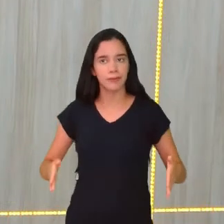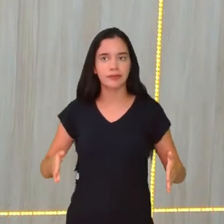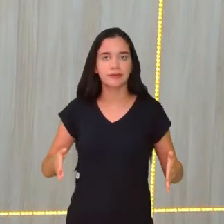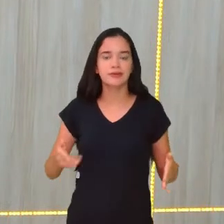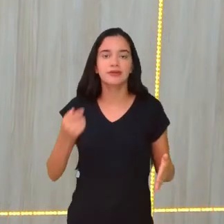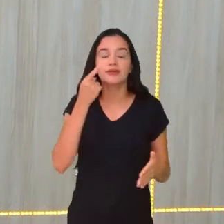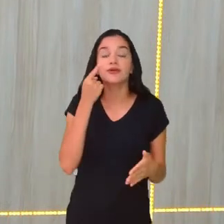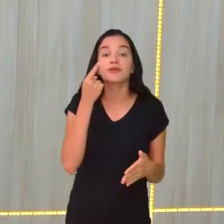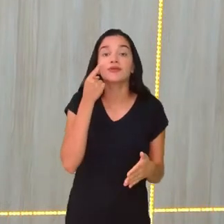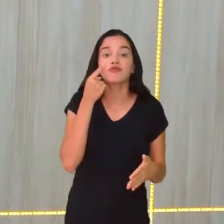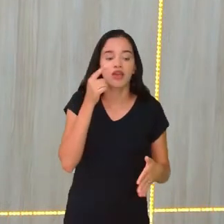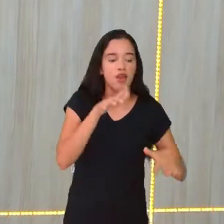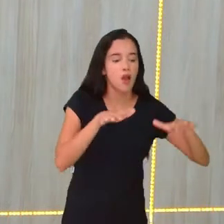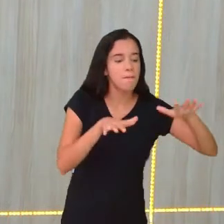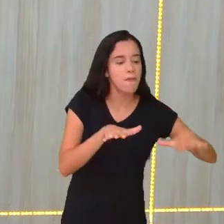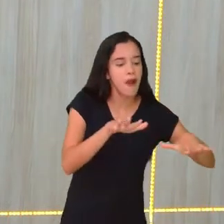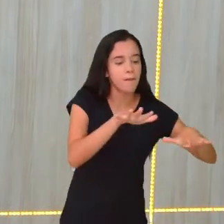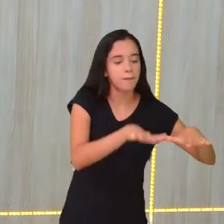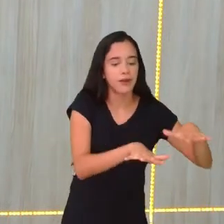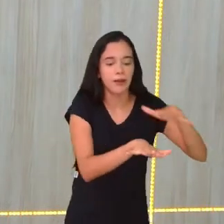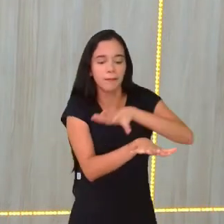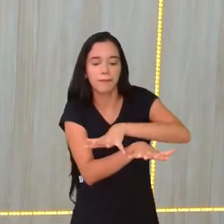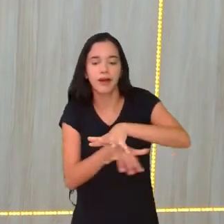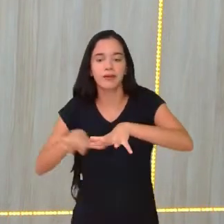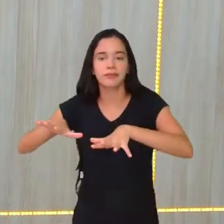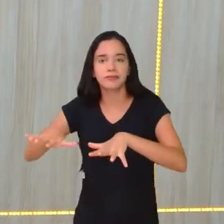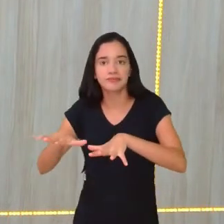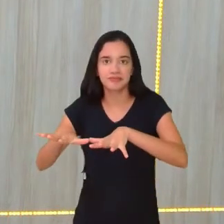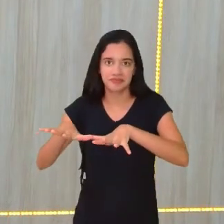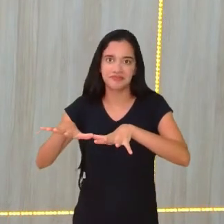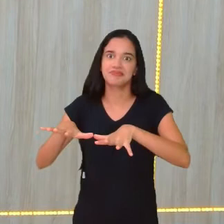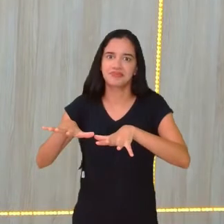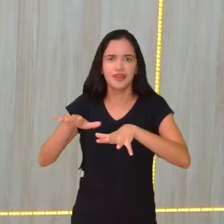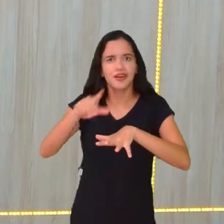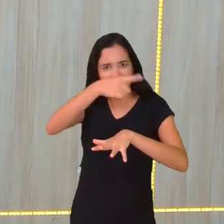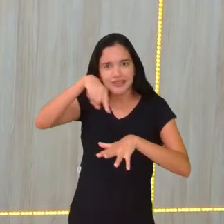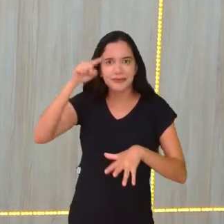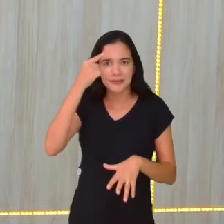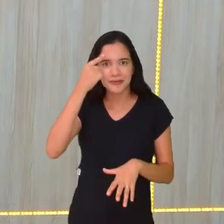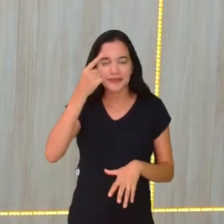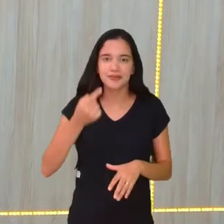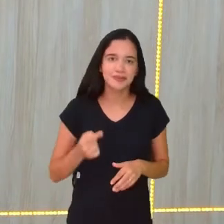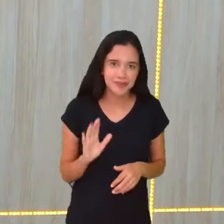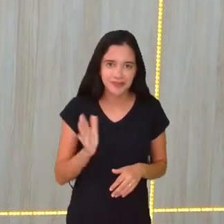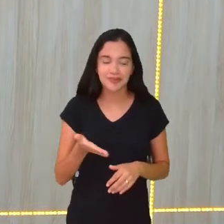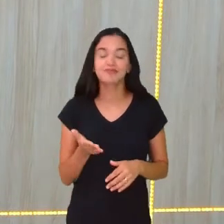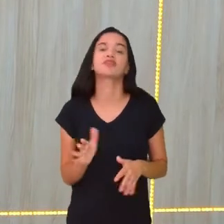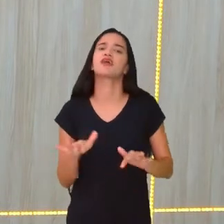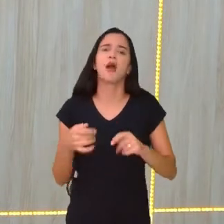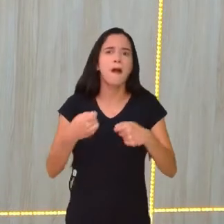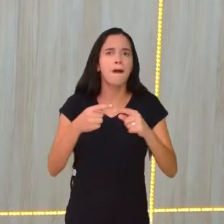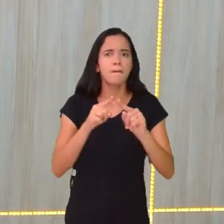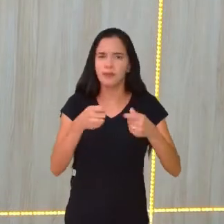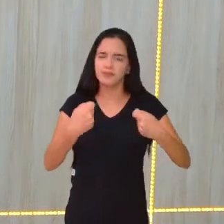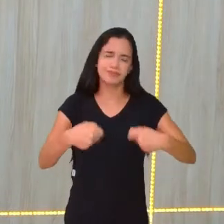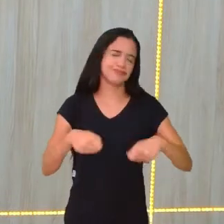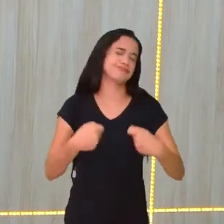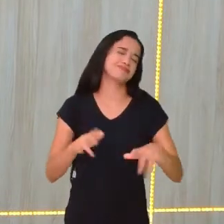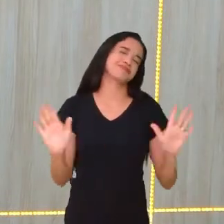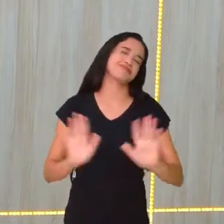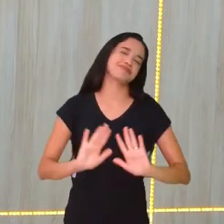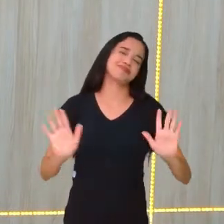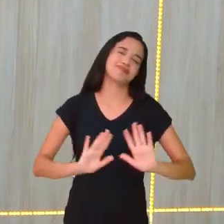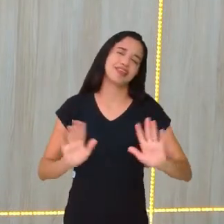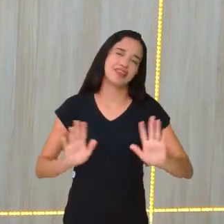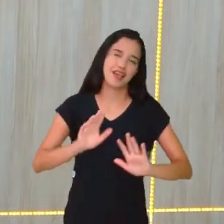ver quantos palmos a sua mesa tem aí. Já pensou nisso? Mas não precisa, você tem a